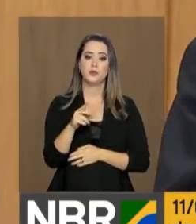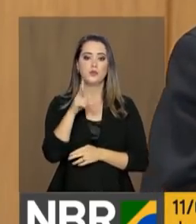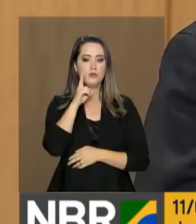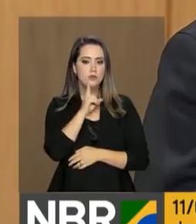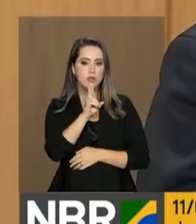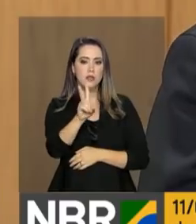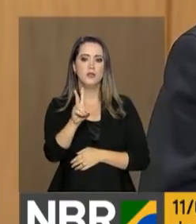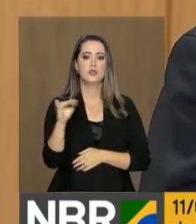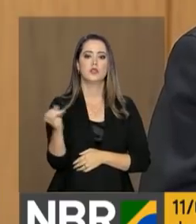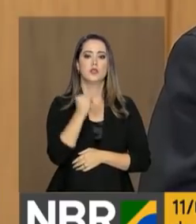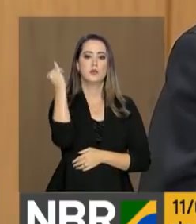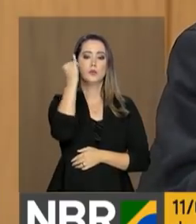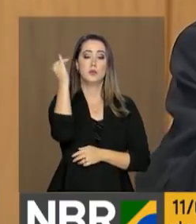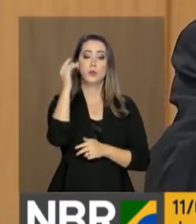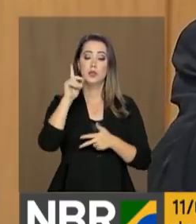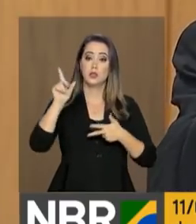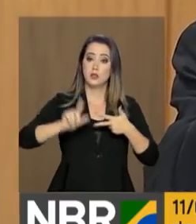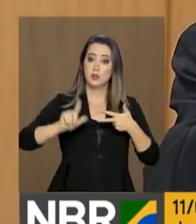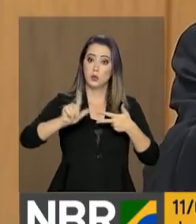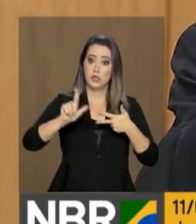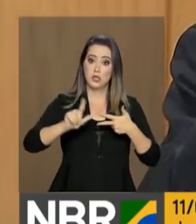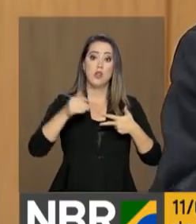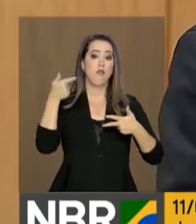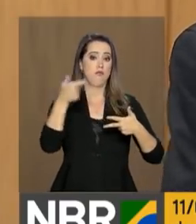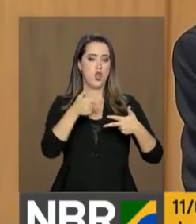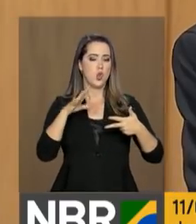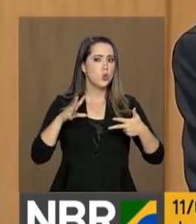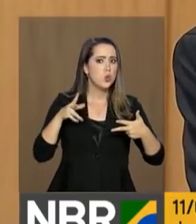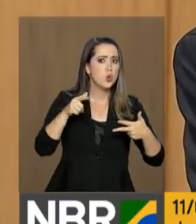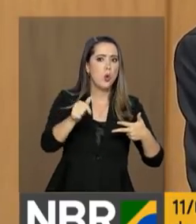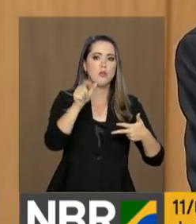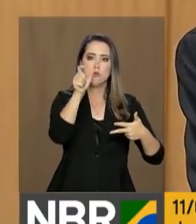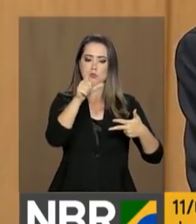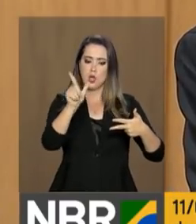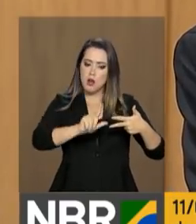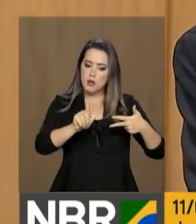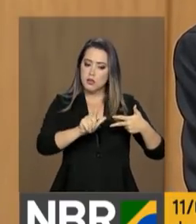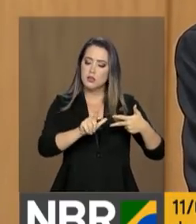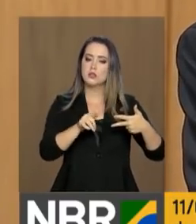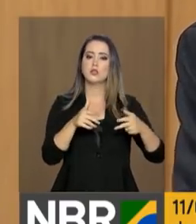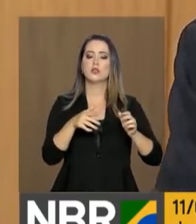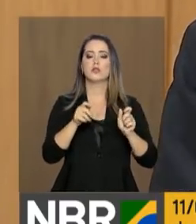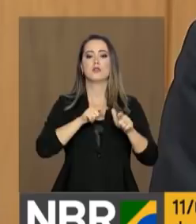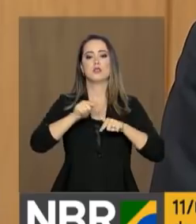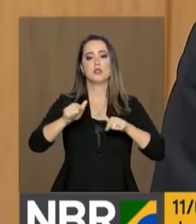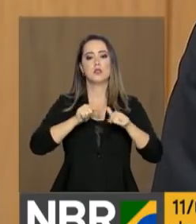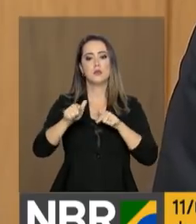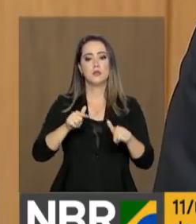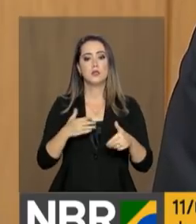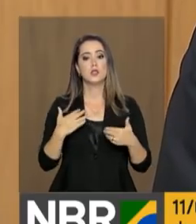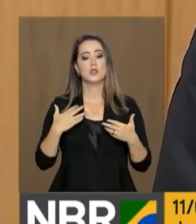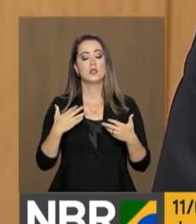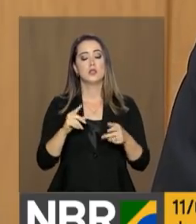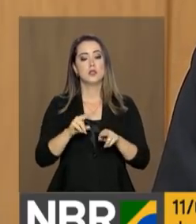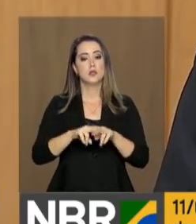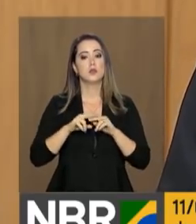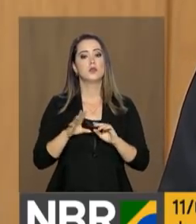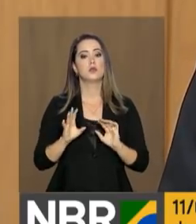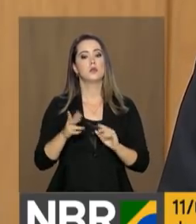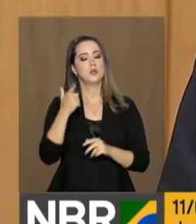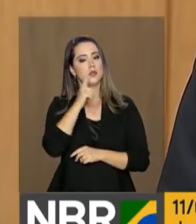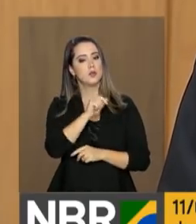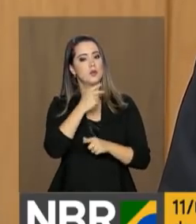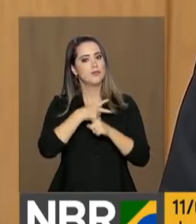importância do poder legislativo aqui todos trabalharam de fora para os relatores mas todos trabalharam por esta